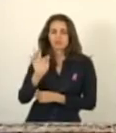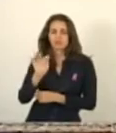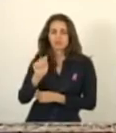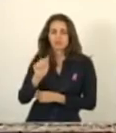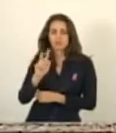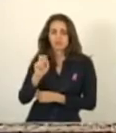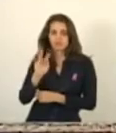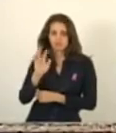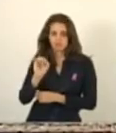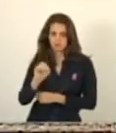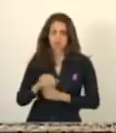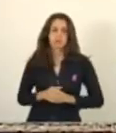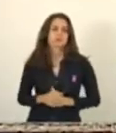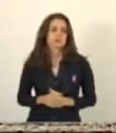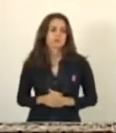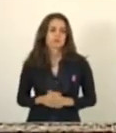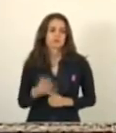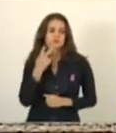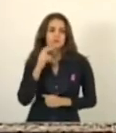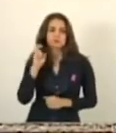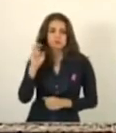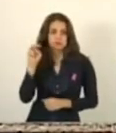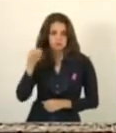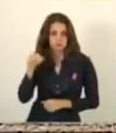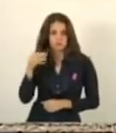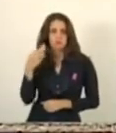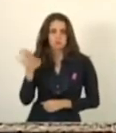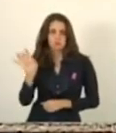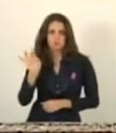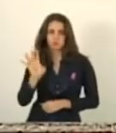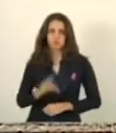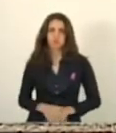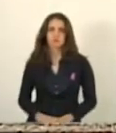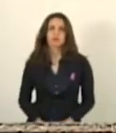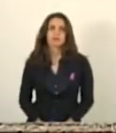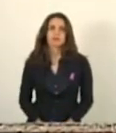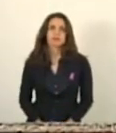Não, Zé Esmeraldo só falou 5 minutos e meio.